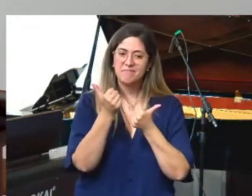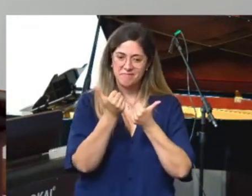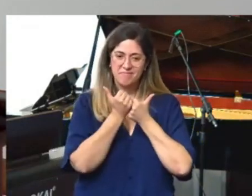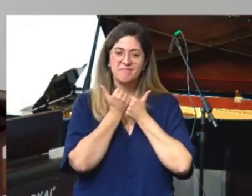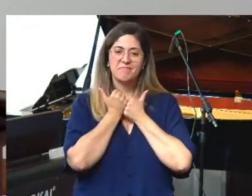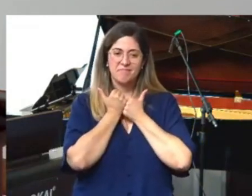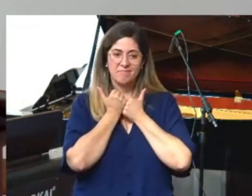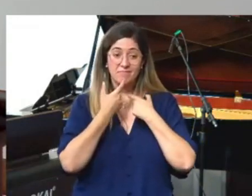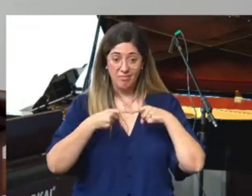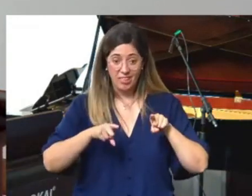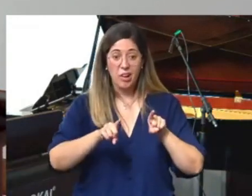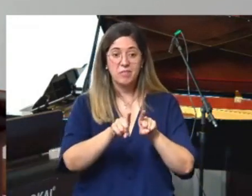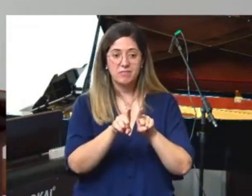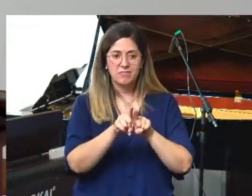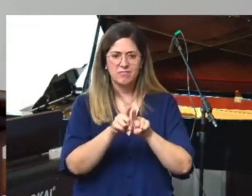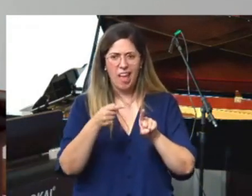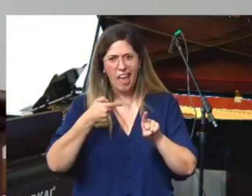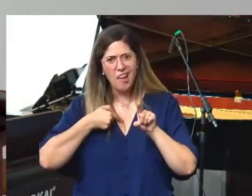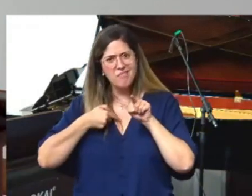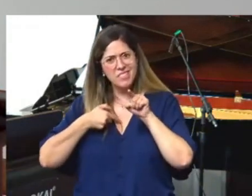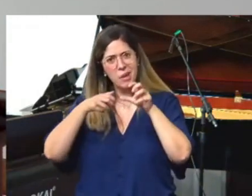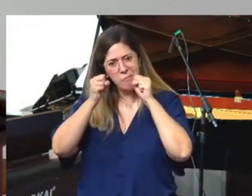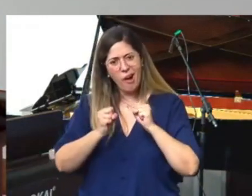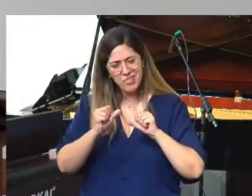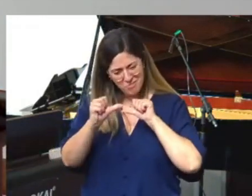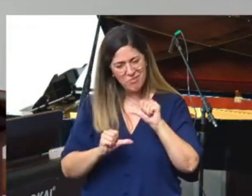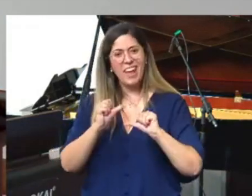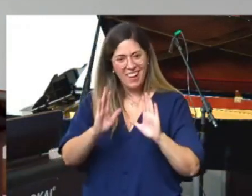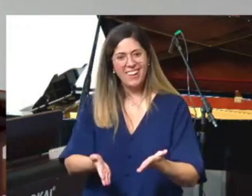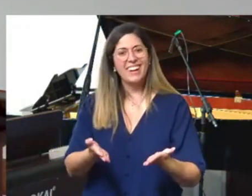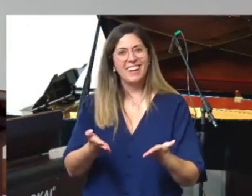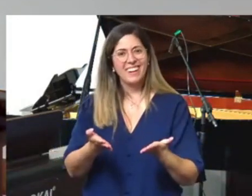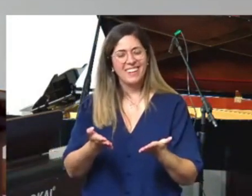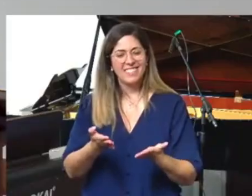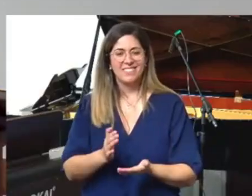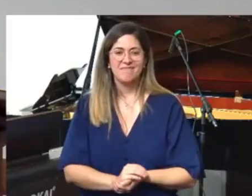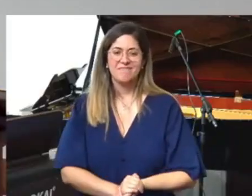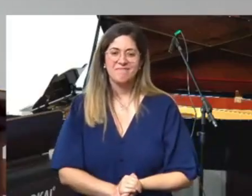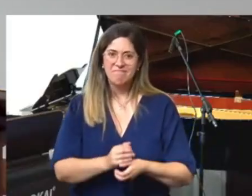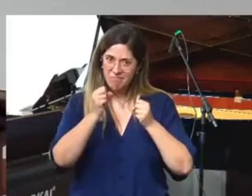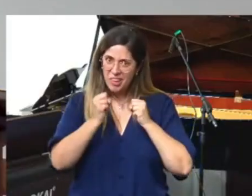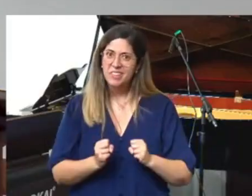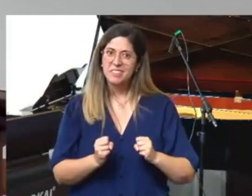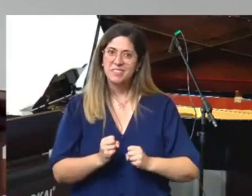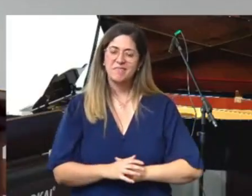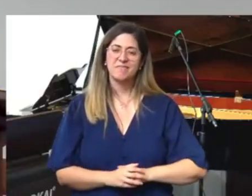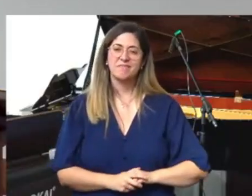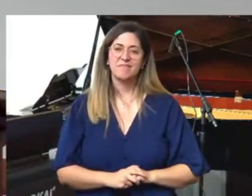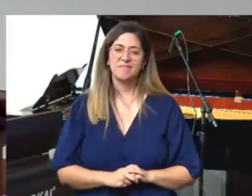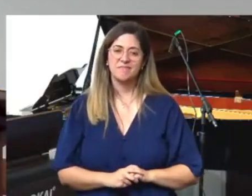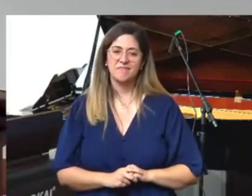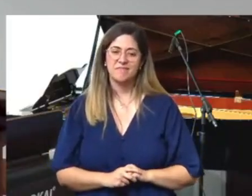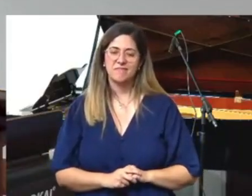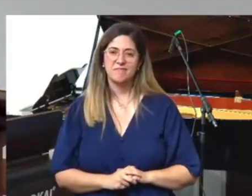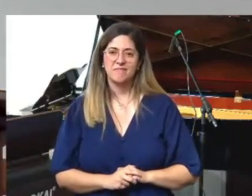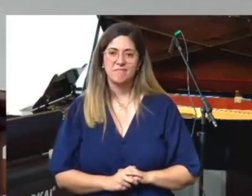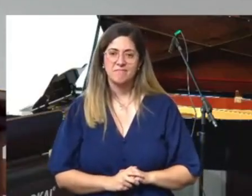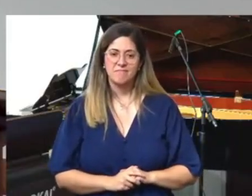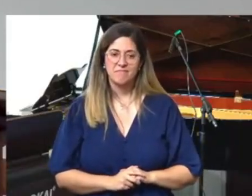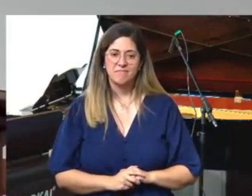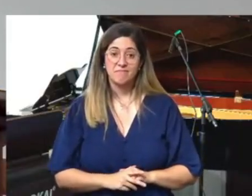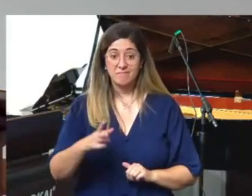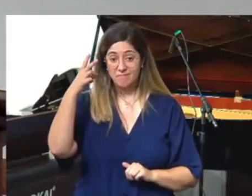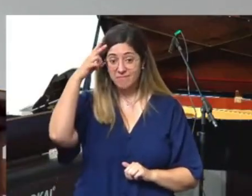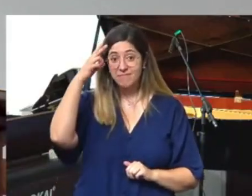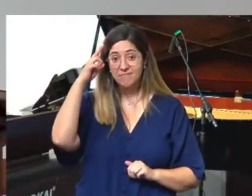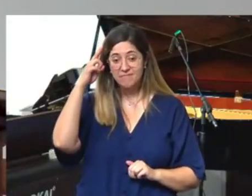Portanto, eu e você podemos mudar. Podemos mudar. Não se esqueça.